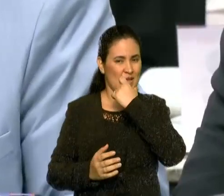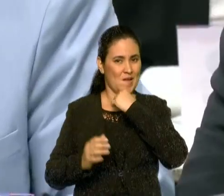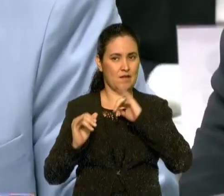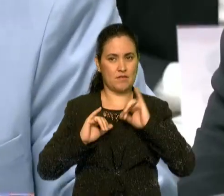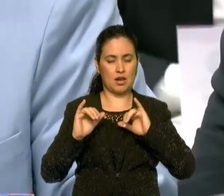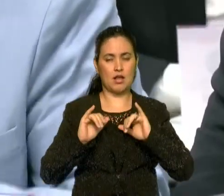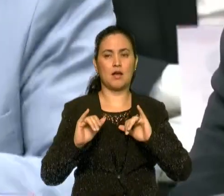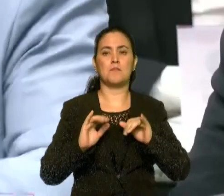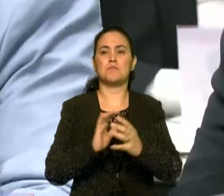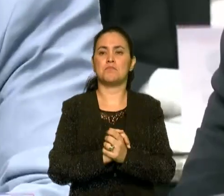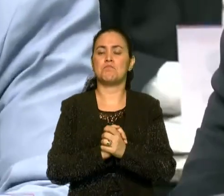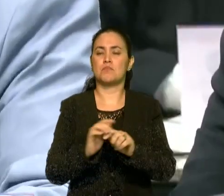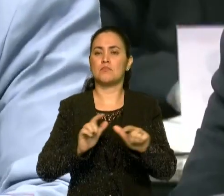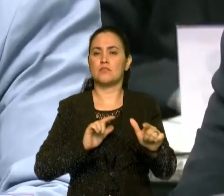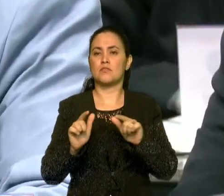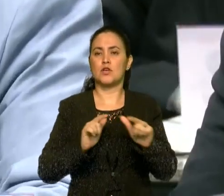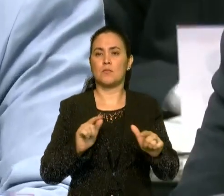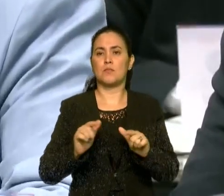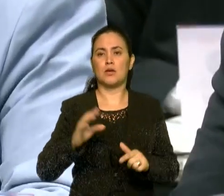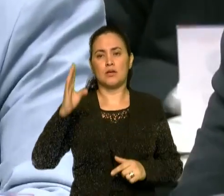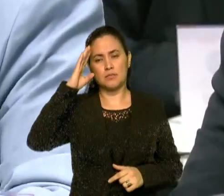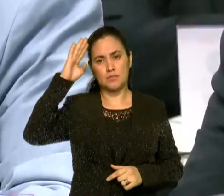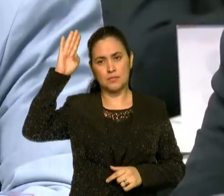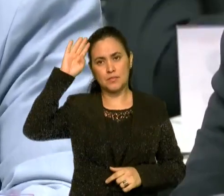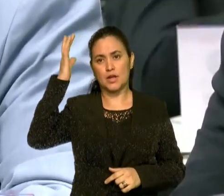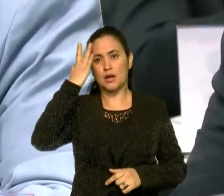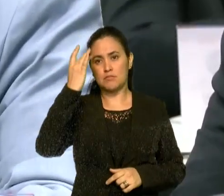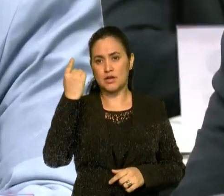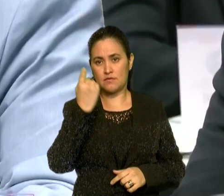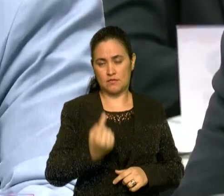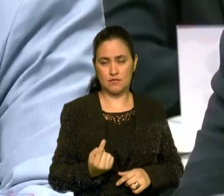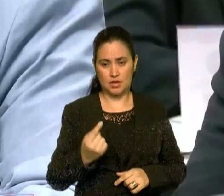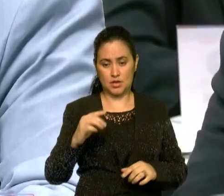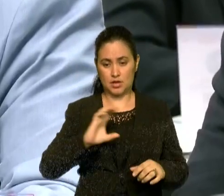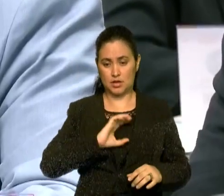mas também vai estar na cidade de Codó. Vamos entregar lá